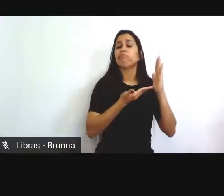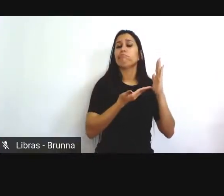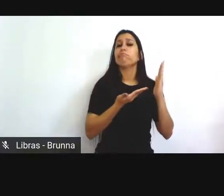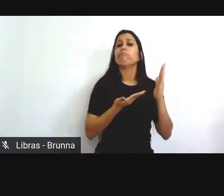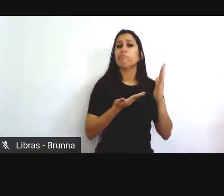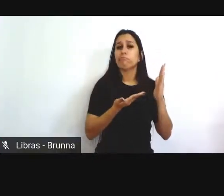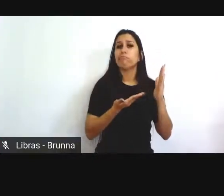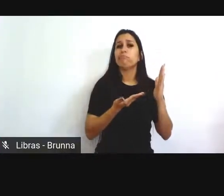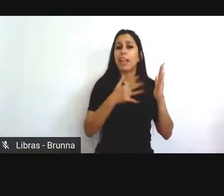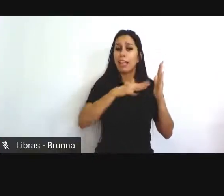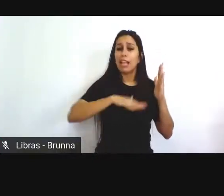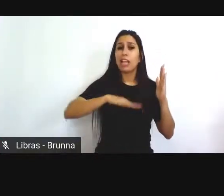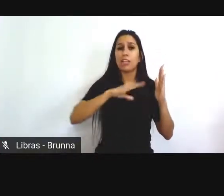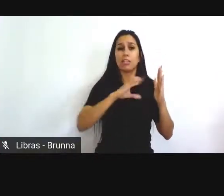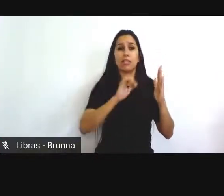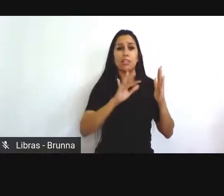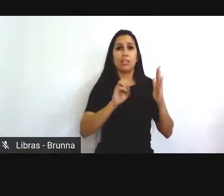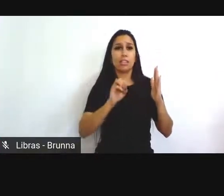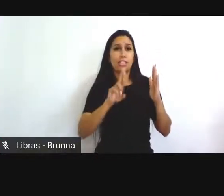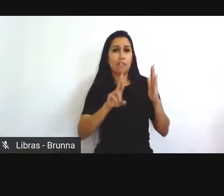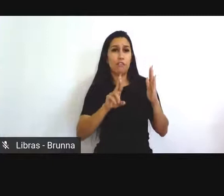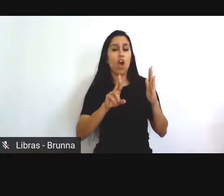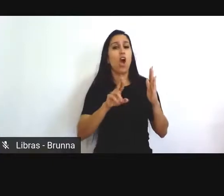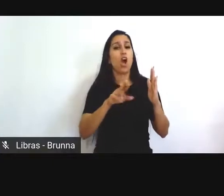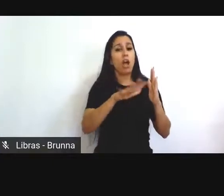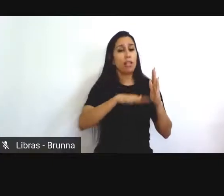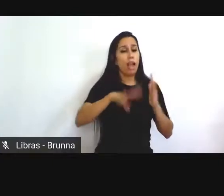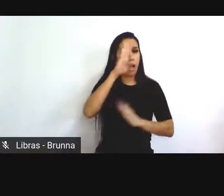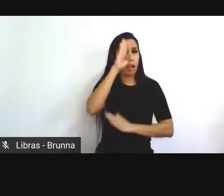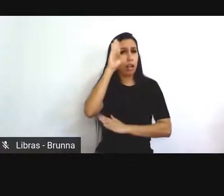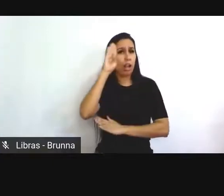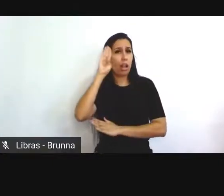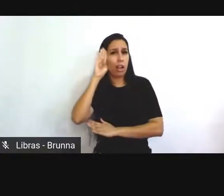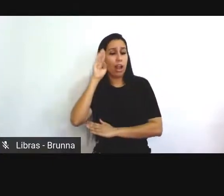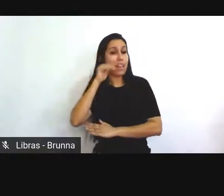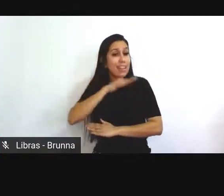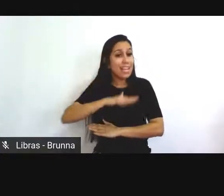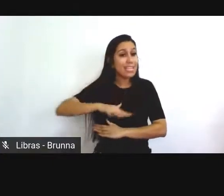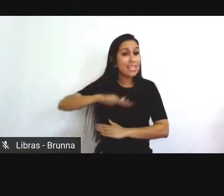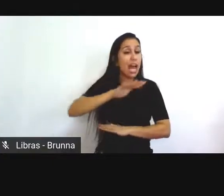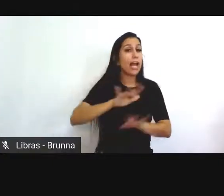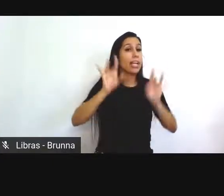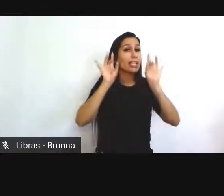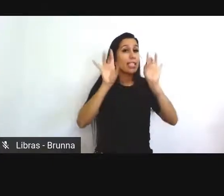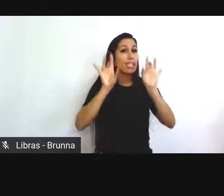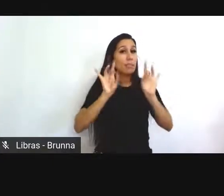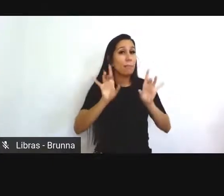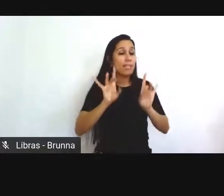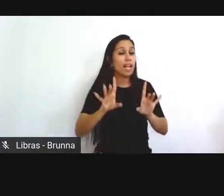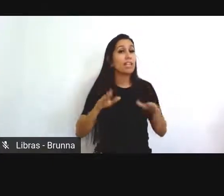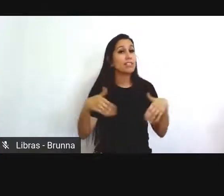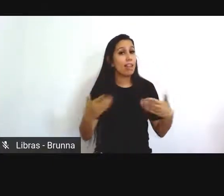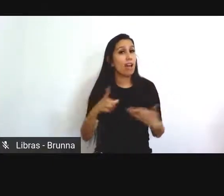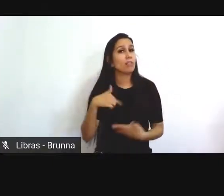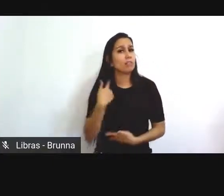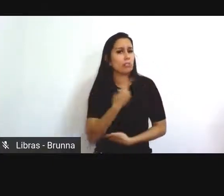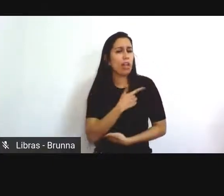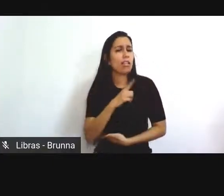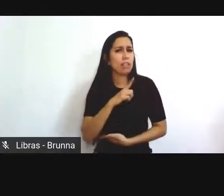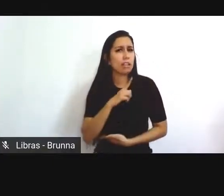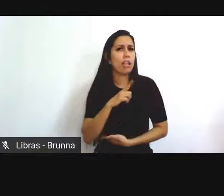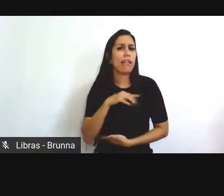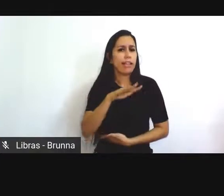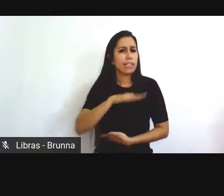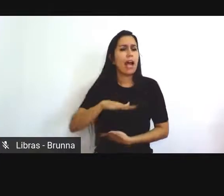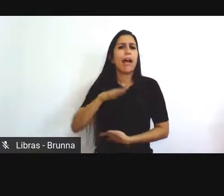do Ceforma, em ambientes acadêmicos, nessa área especializada que a gente tem, tratando de parlamento e tal.